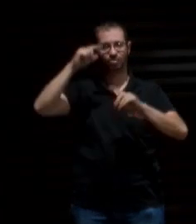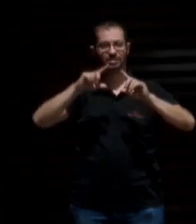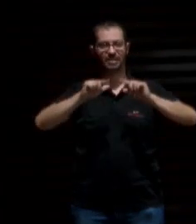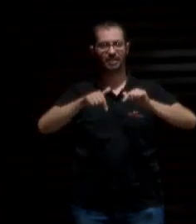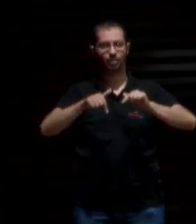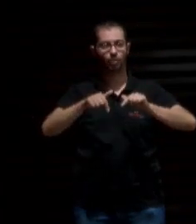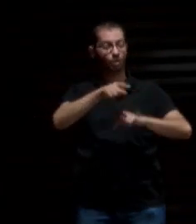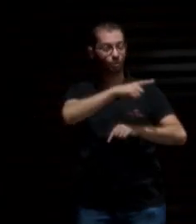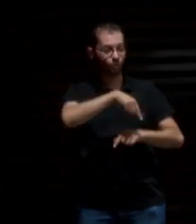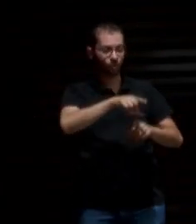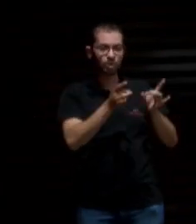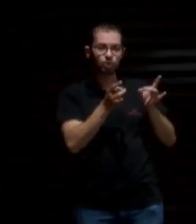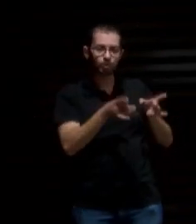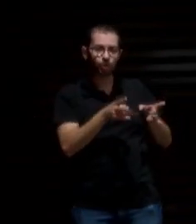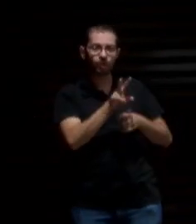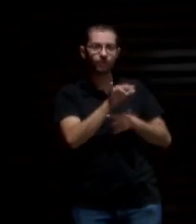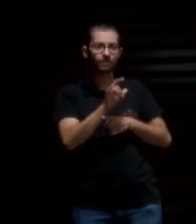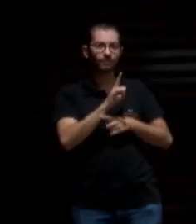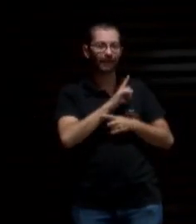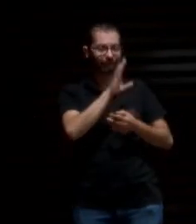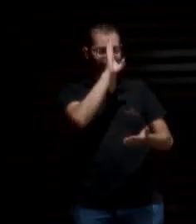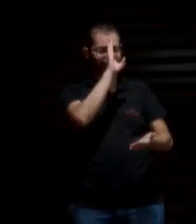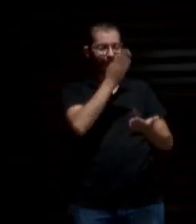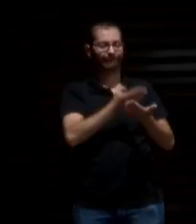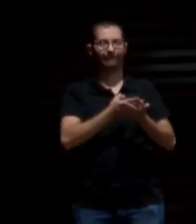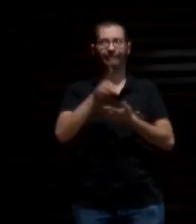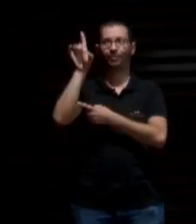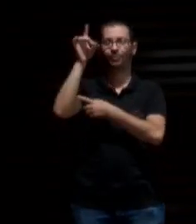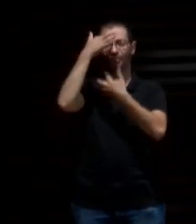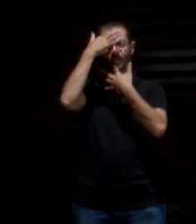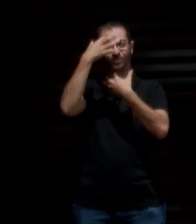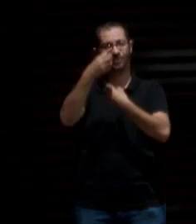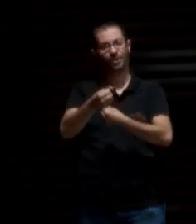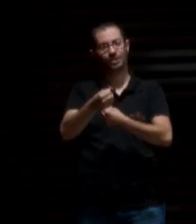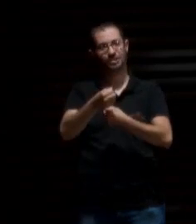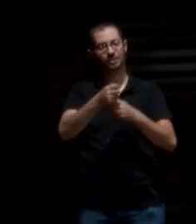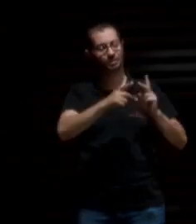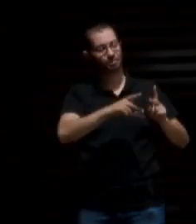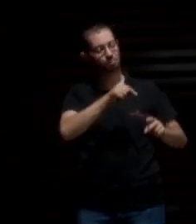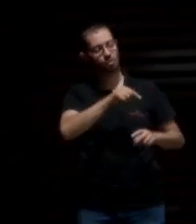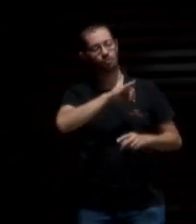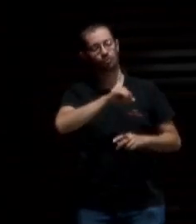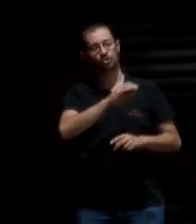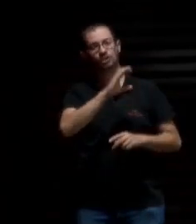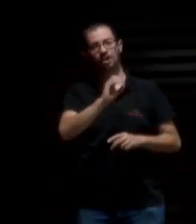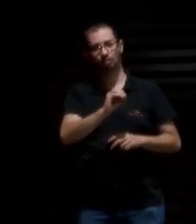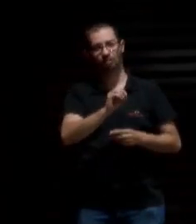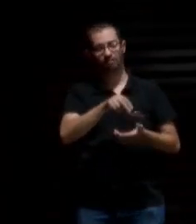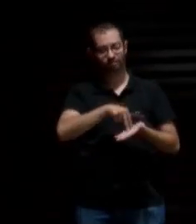se converterão ao Deus forte. Sim, os restantes de Jacó. Os que